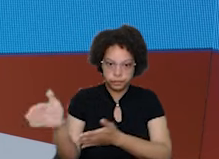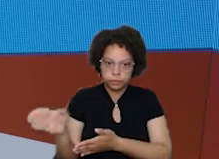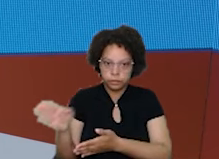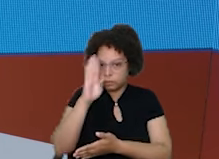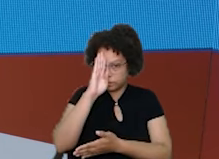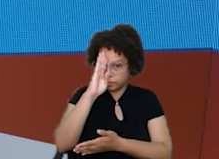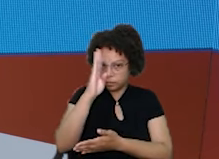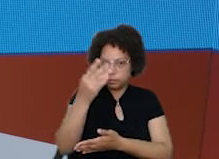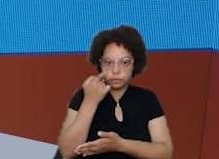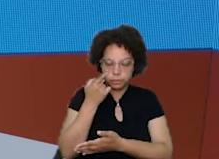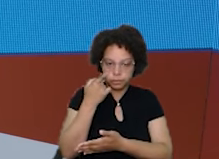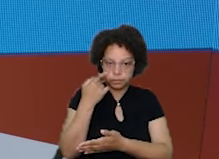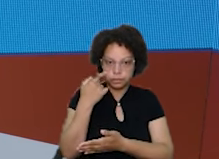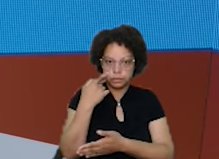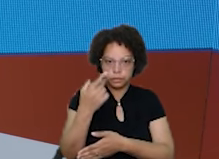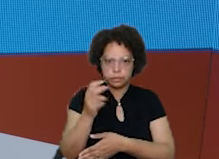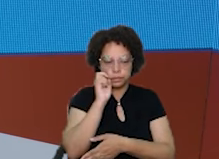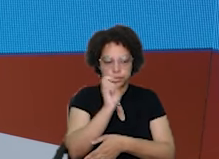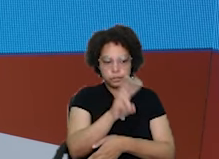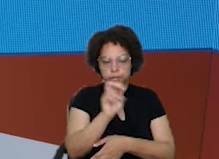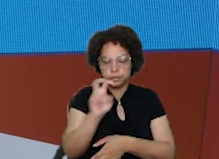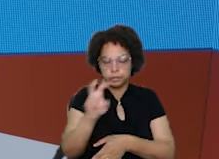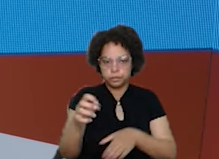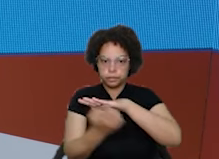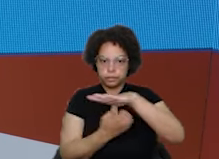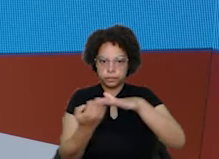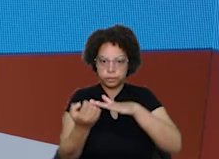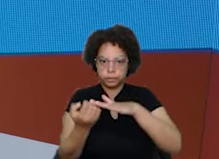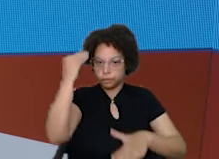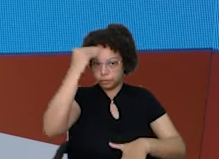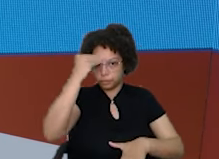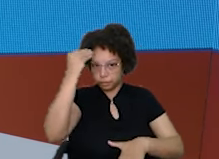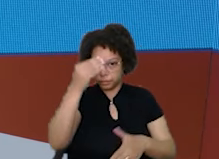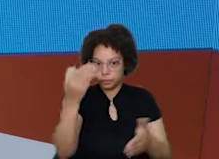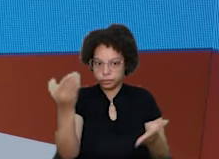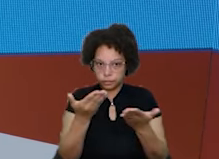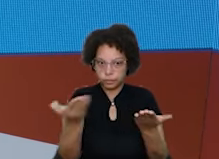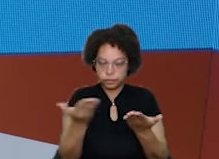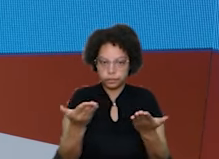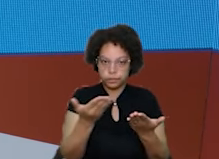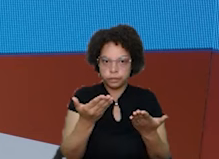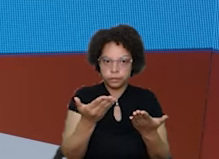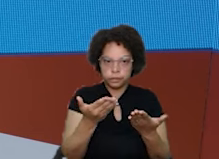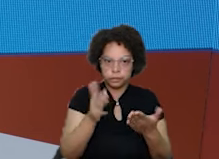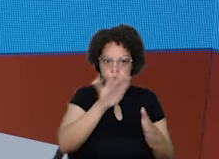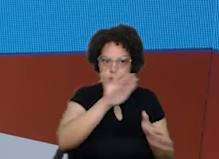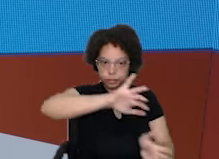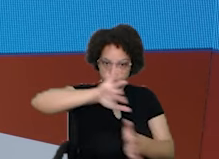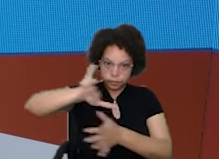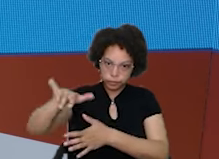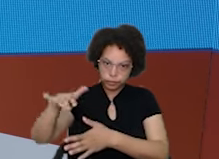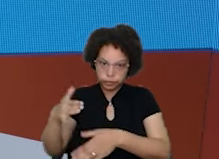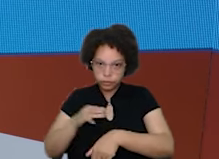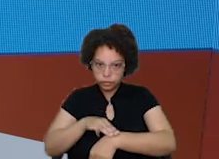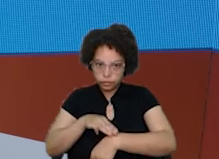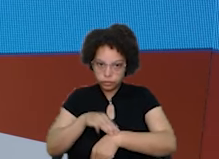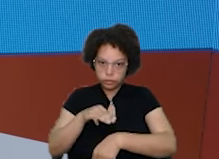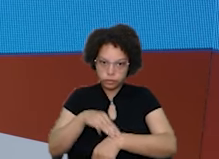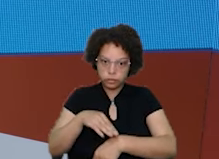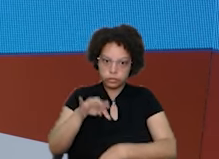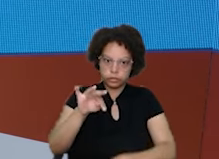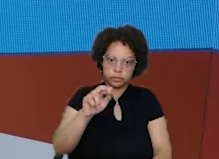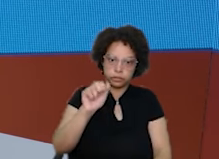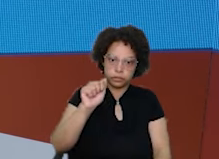negócio a experiência que a gente tá saindo de uma área de de um momento que Nós chamávamos momento transacional para momento